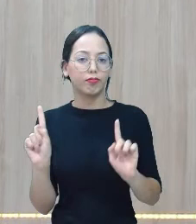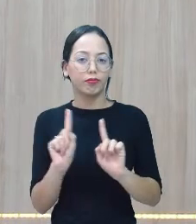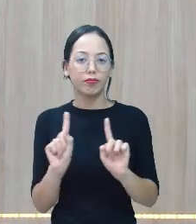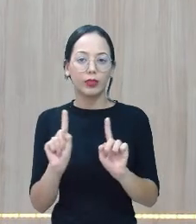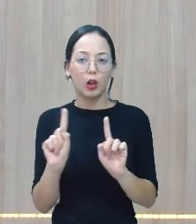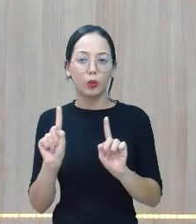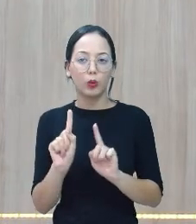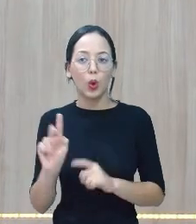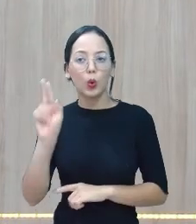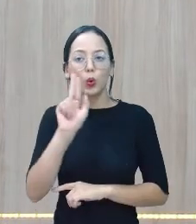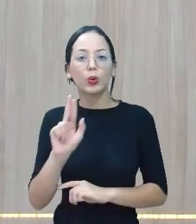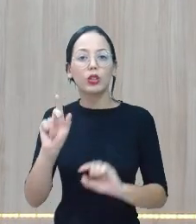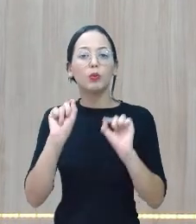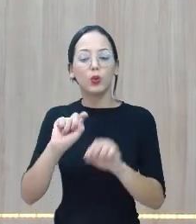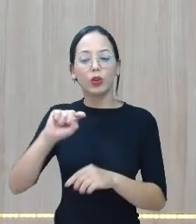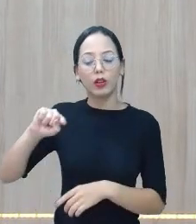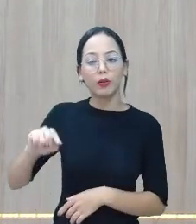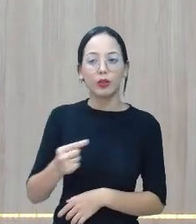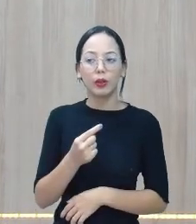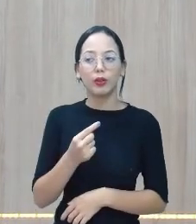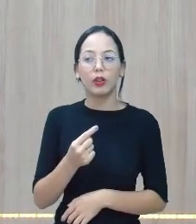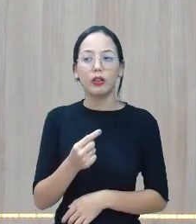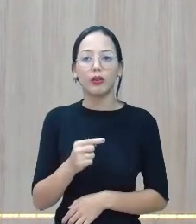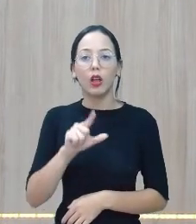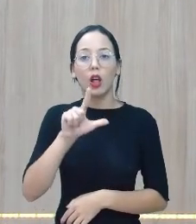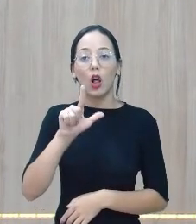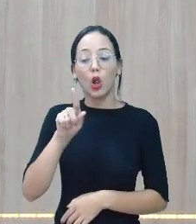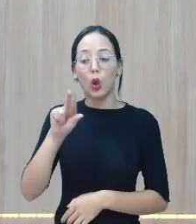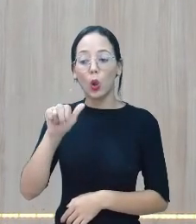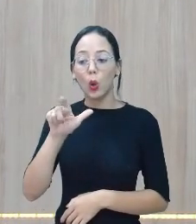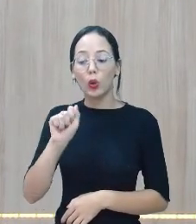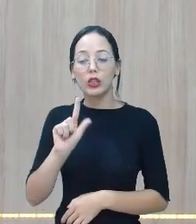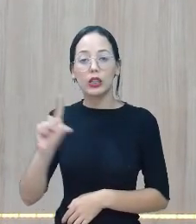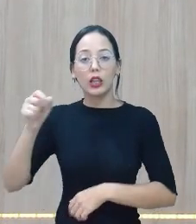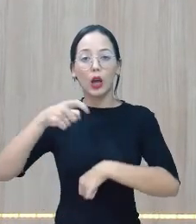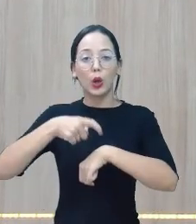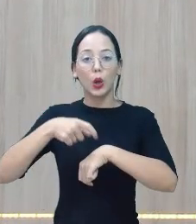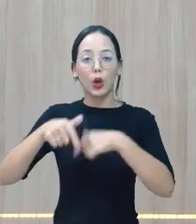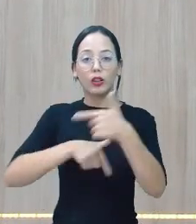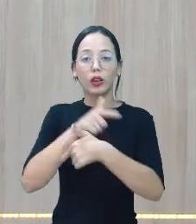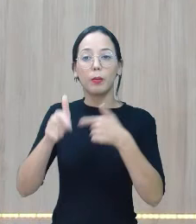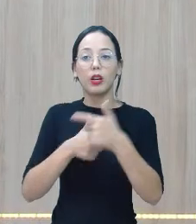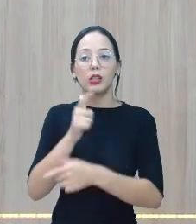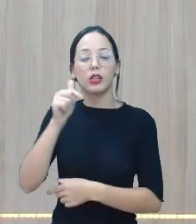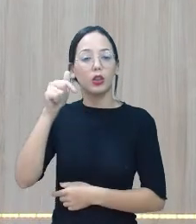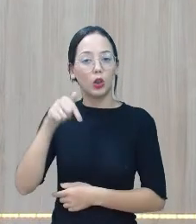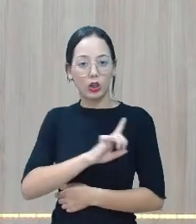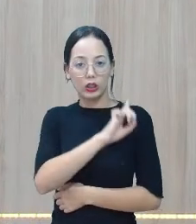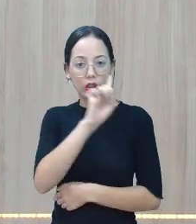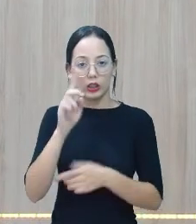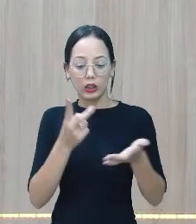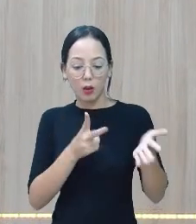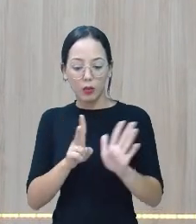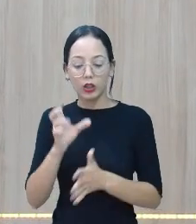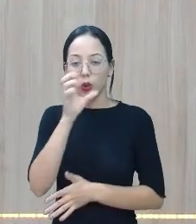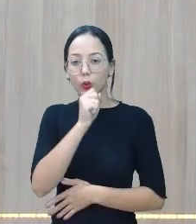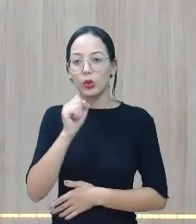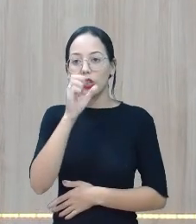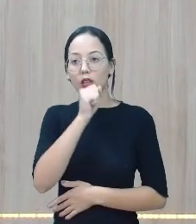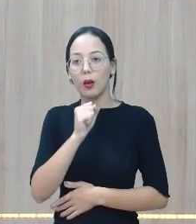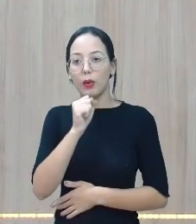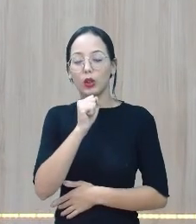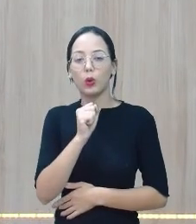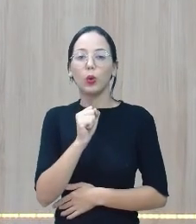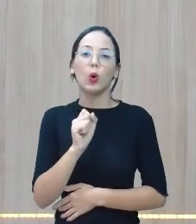é? Usamos a vírgula. Luísa sai para o trabalho às 7 horas nos dias de semana. No sábado sai,